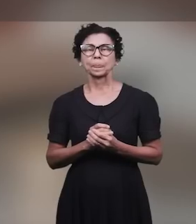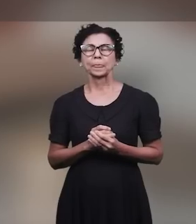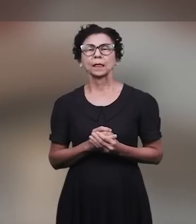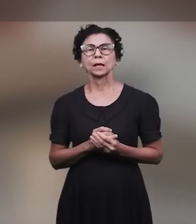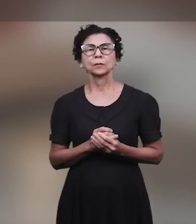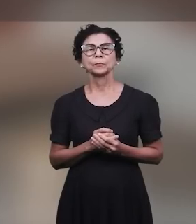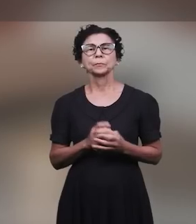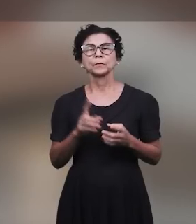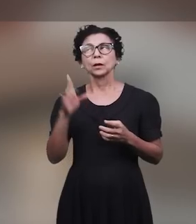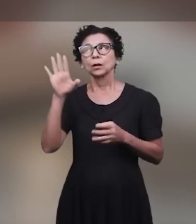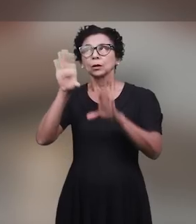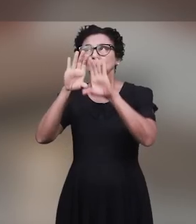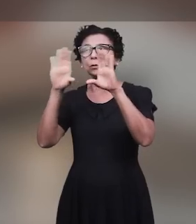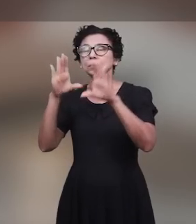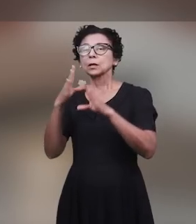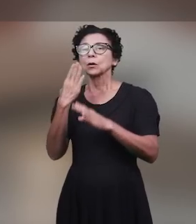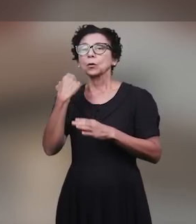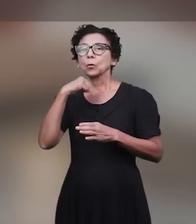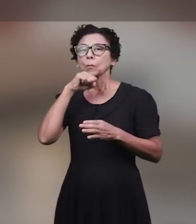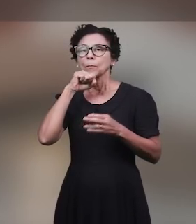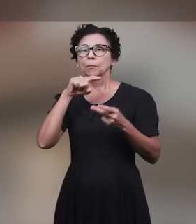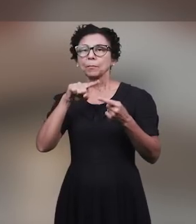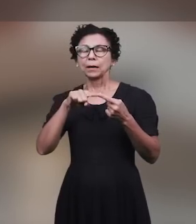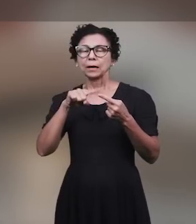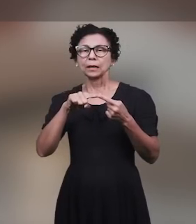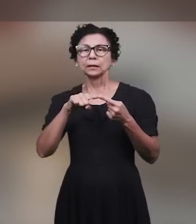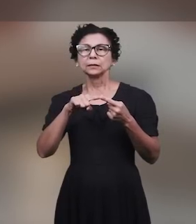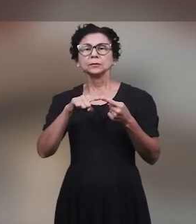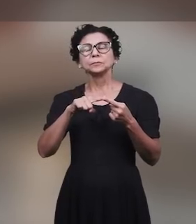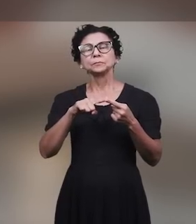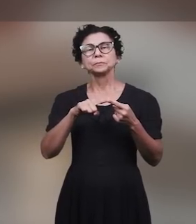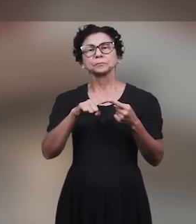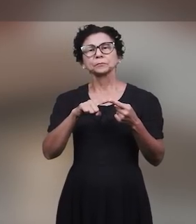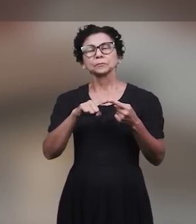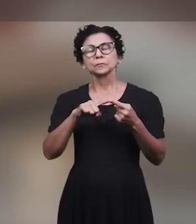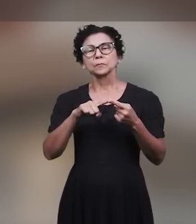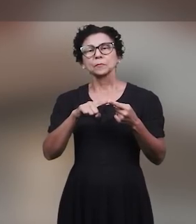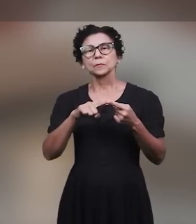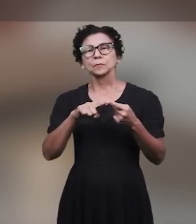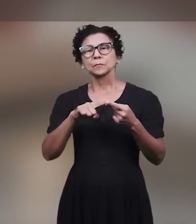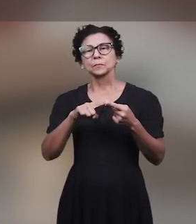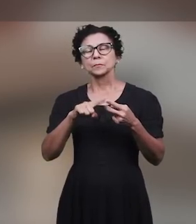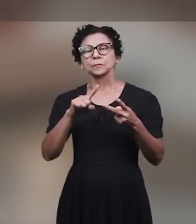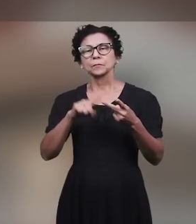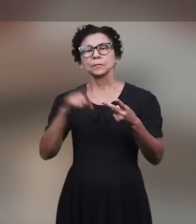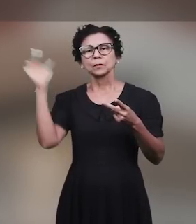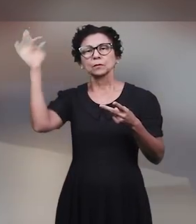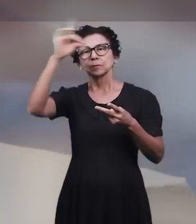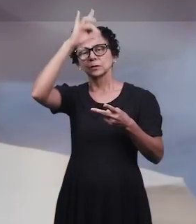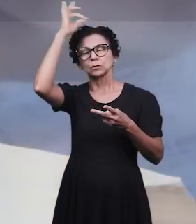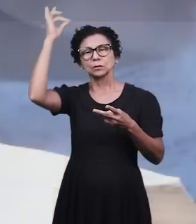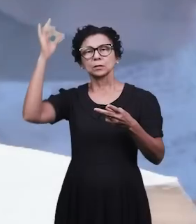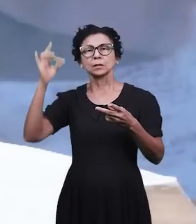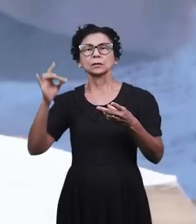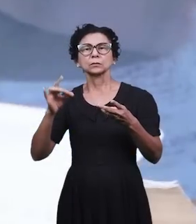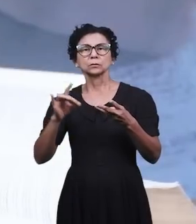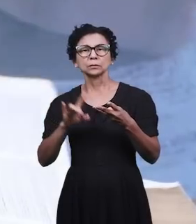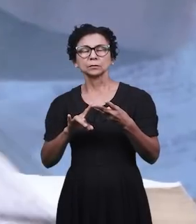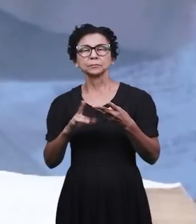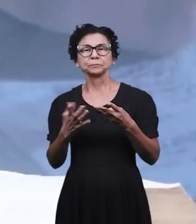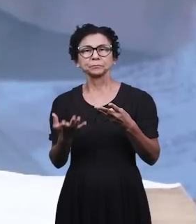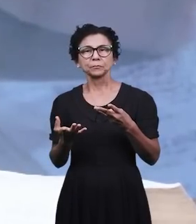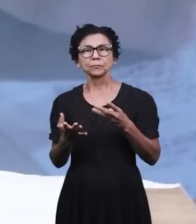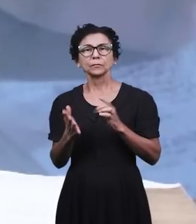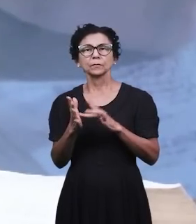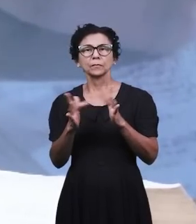céu: o Pai, a Palavra, que é Jesus, e o Espírito Santo. Esses 3 são um. 1 João 5, 7.